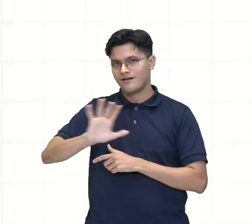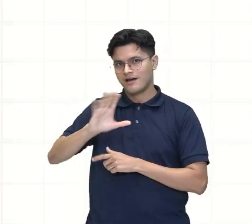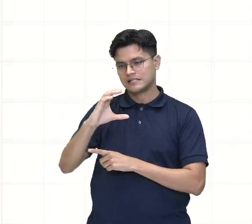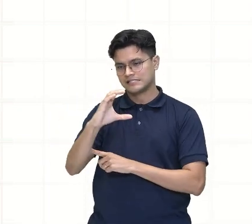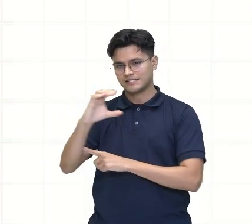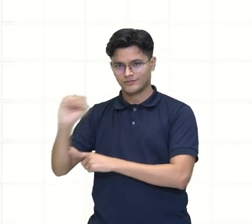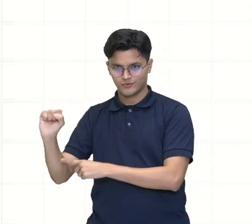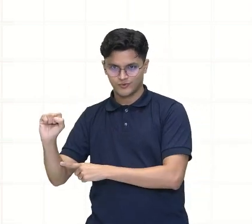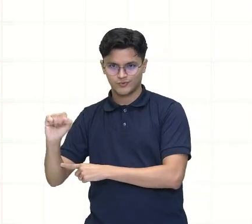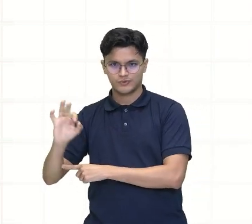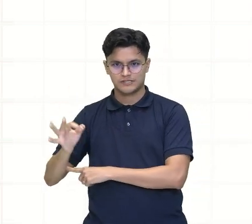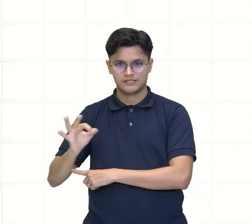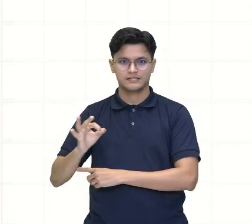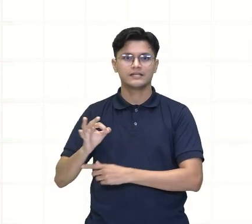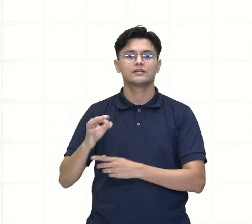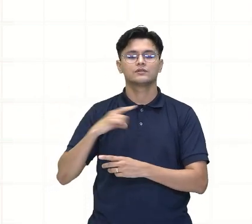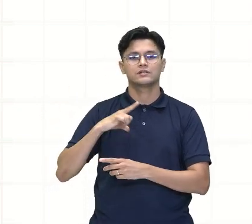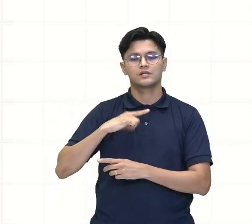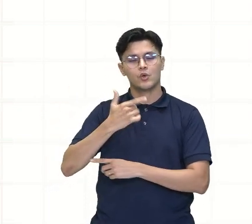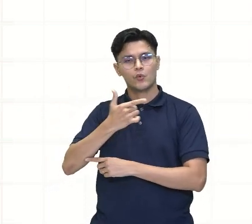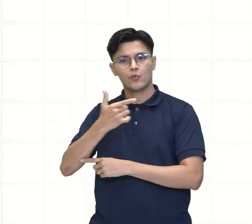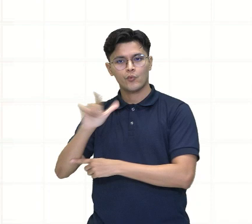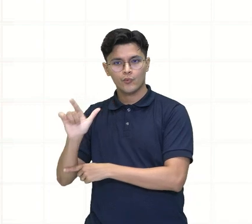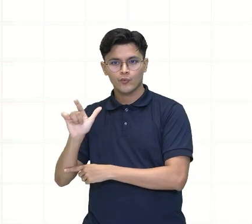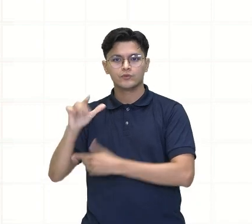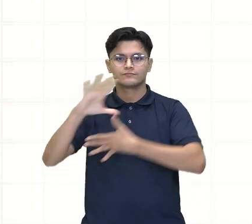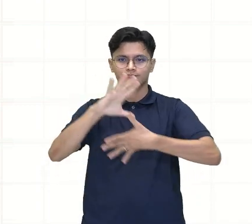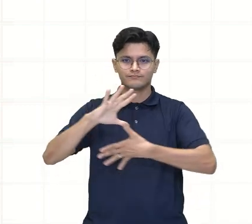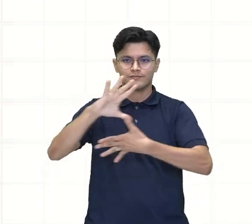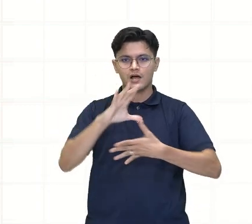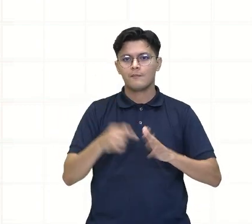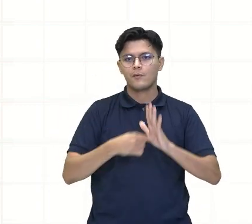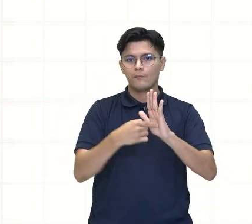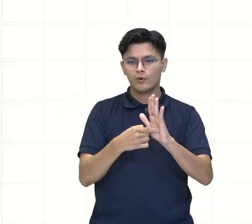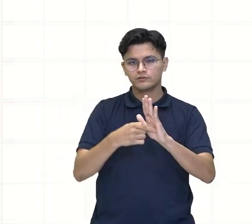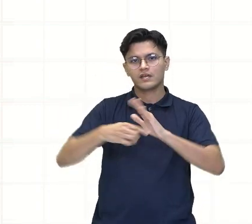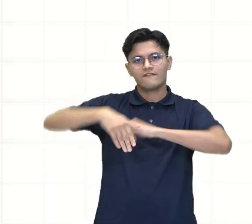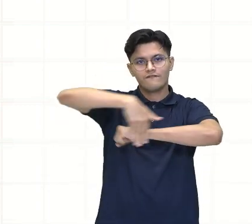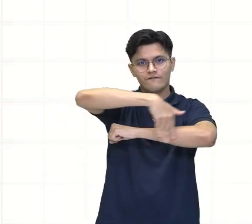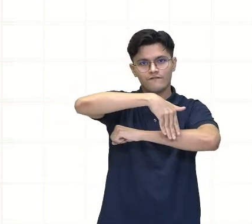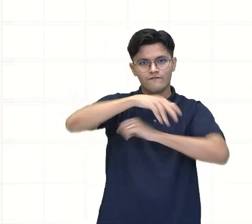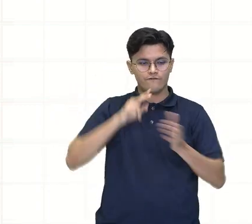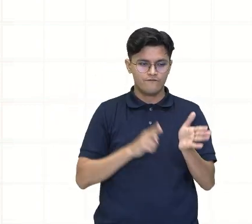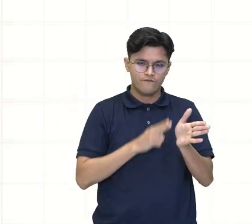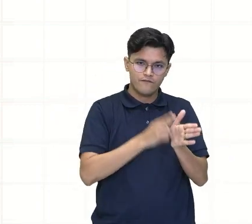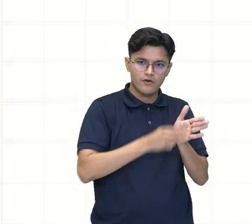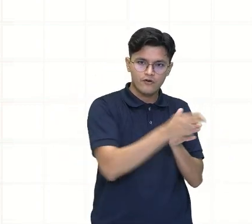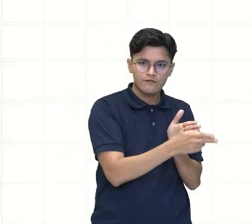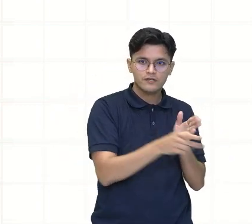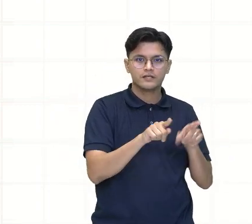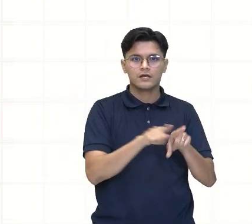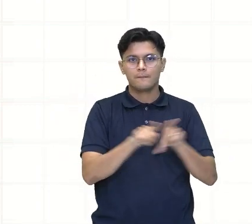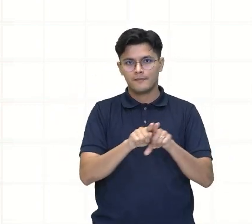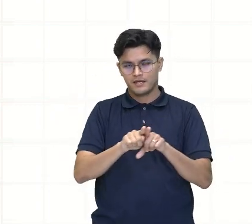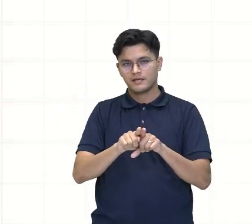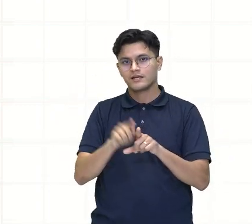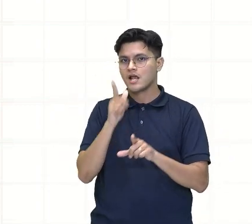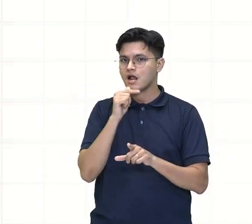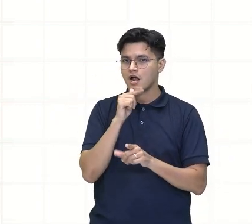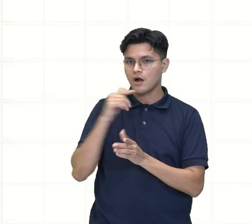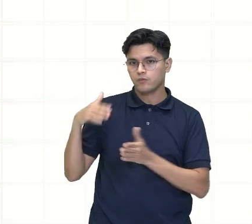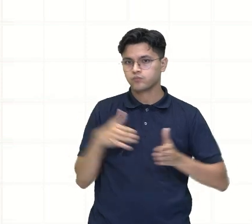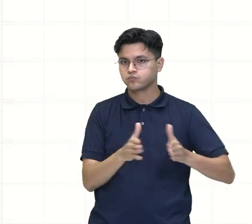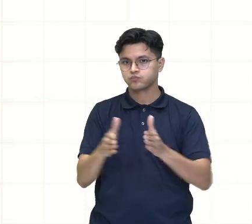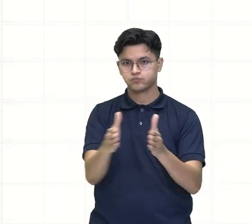gente já observa o predomínio das ferrovias e das hidrovias, tá bom? E aí a gente observa as